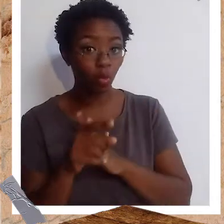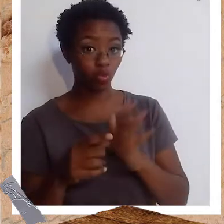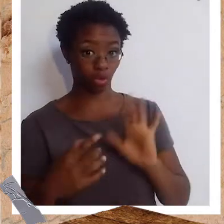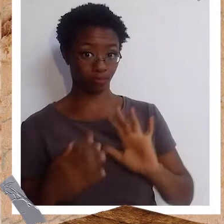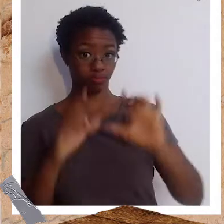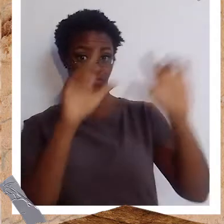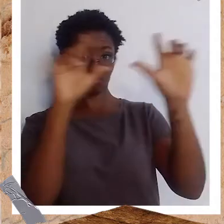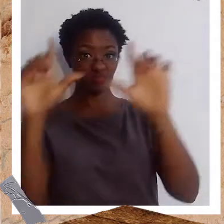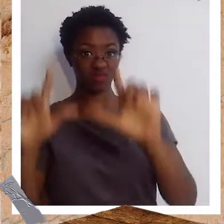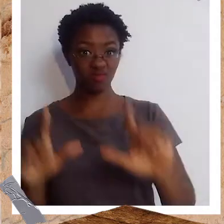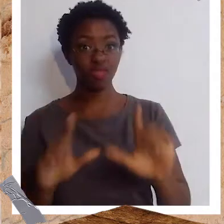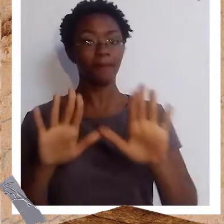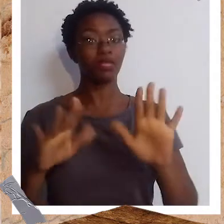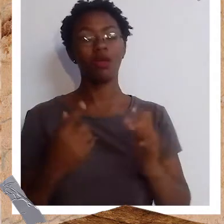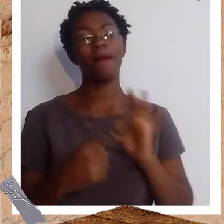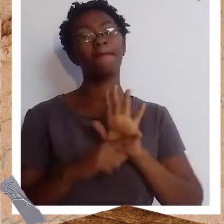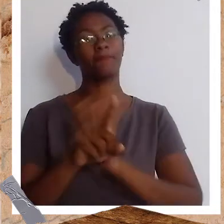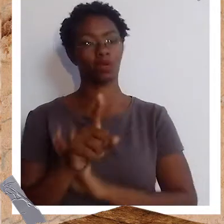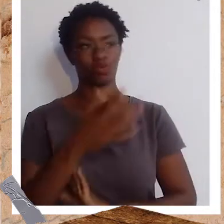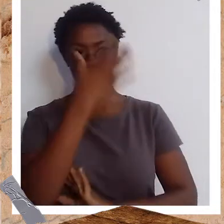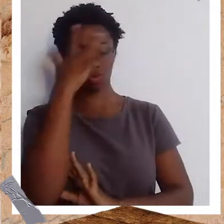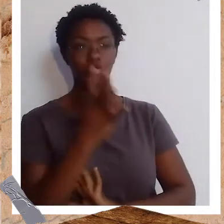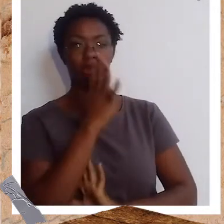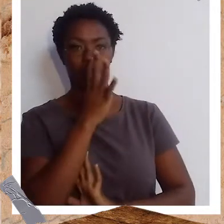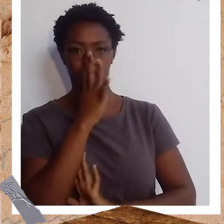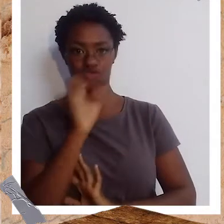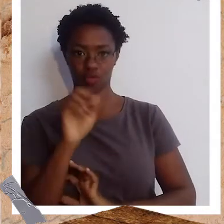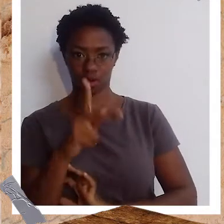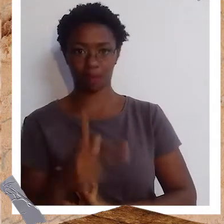trazer uma pergunta do público.